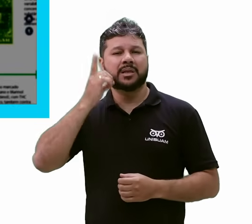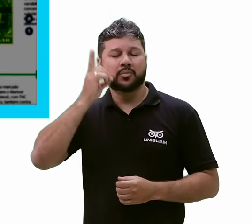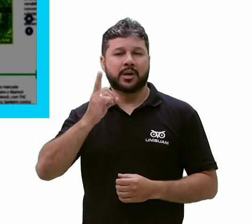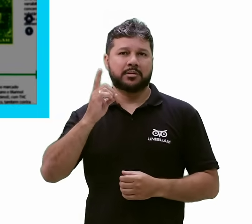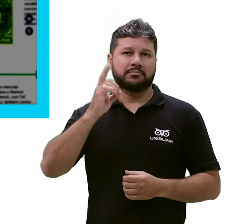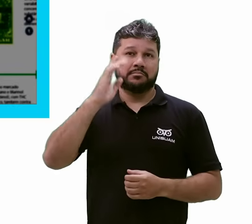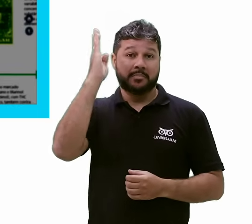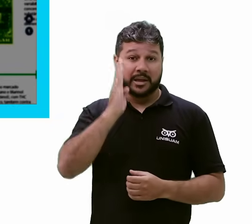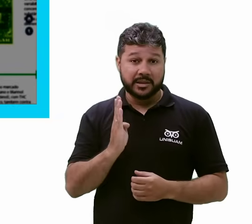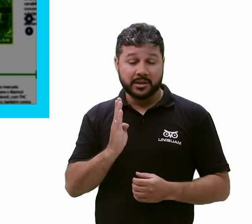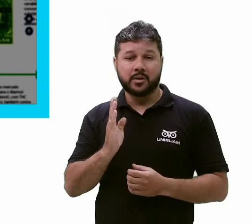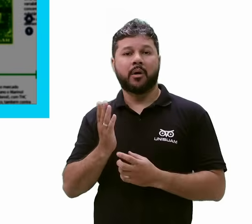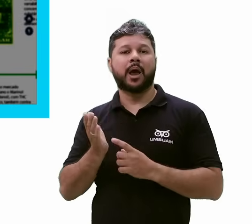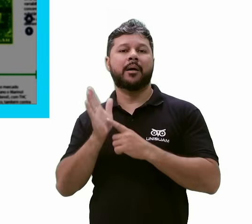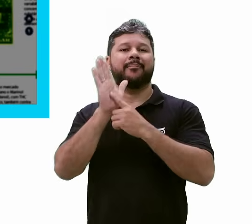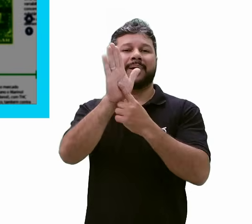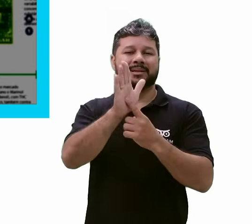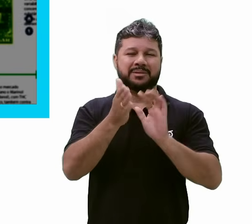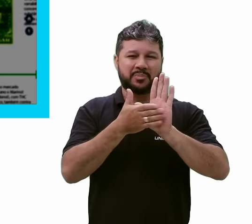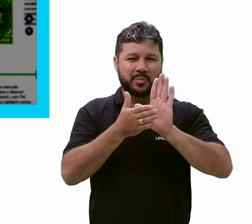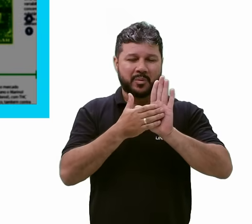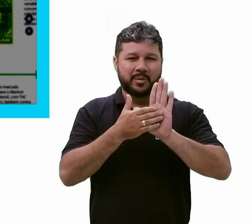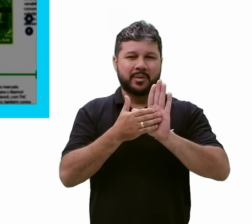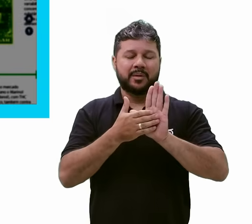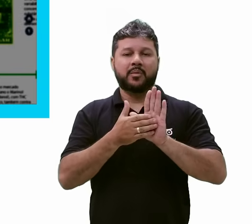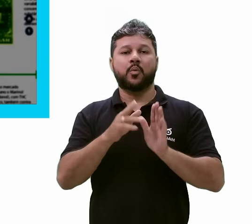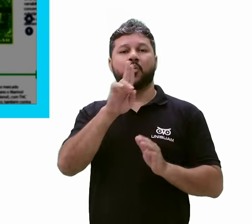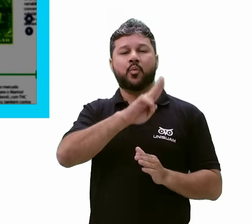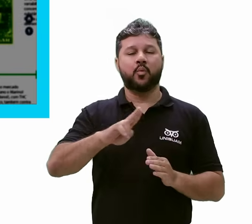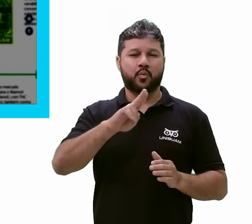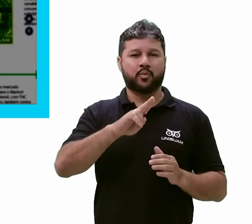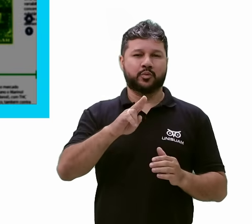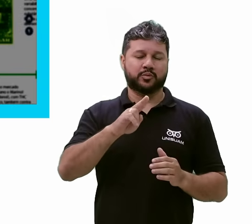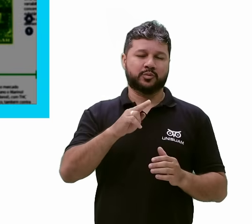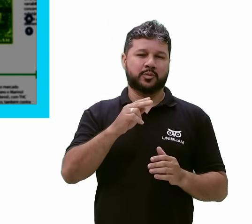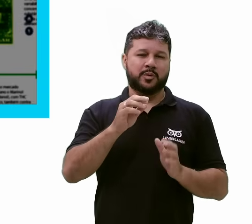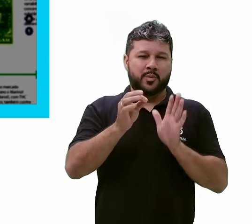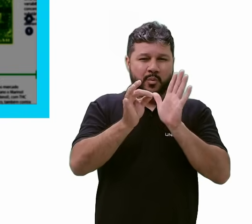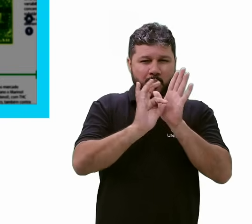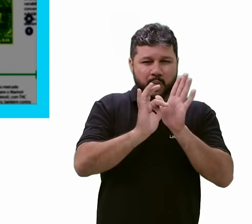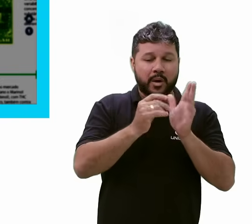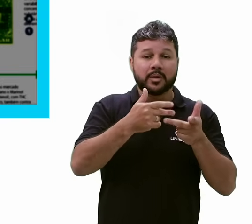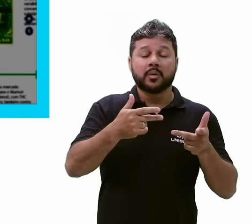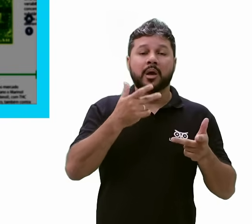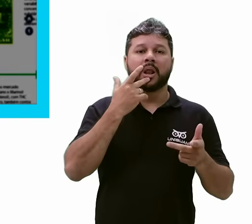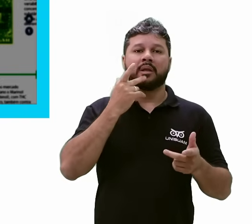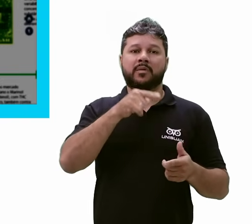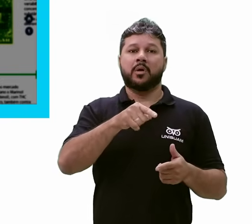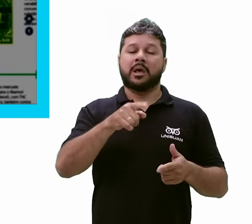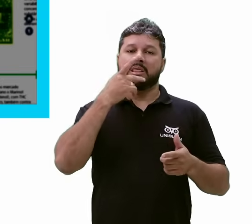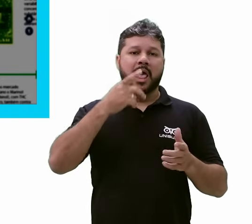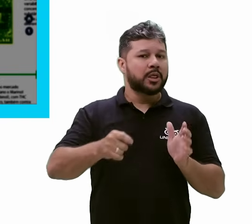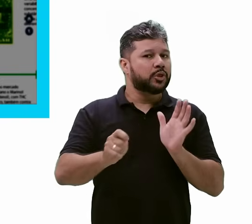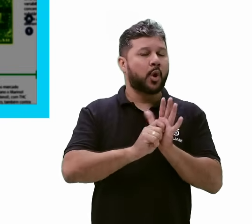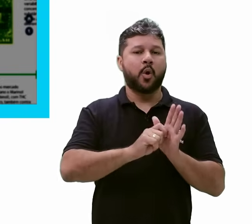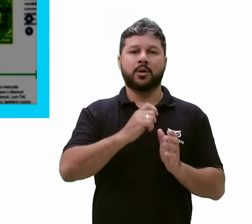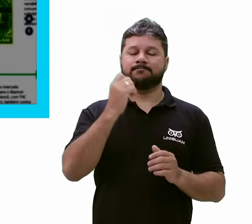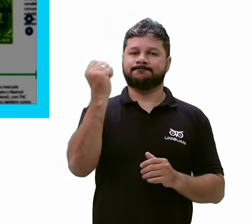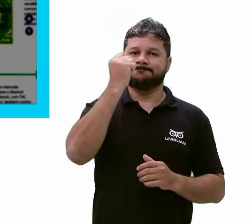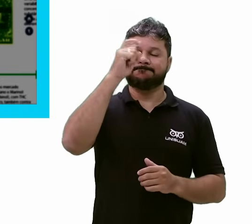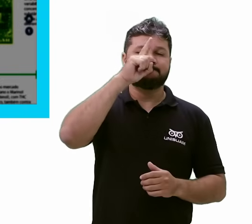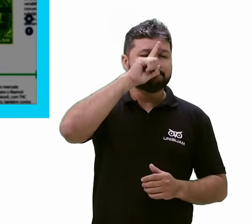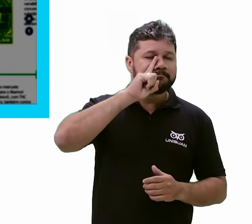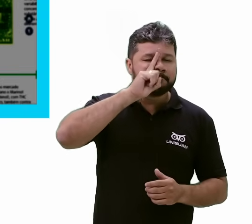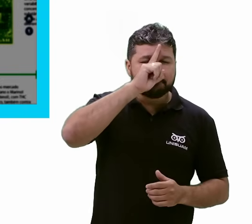deputados brasileiros leva essa questão do uso de maconha no Brasil e fala que a maconha era uma grande droga,